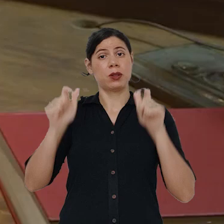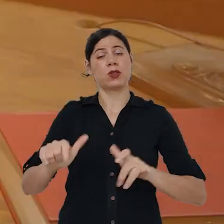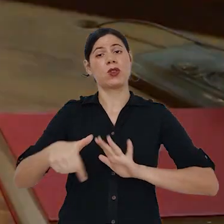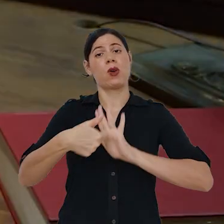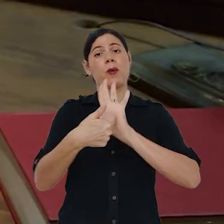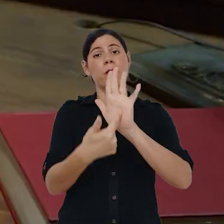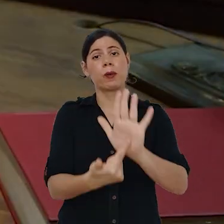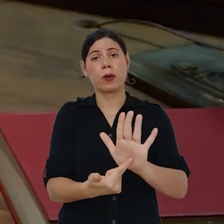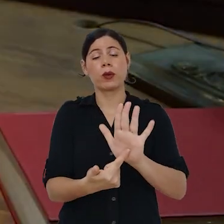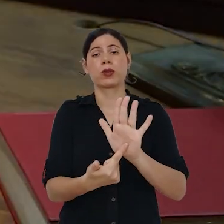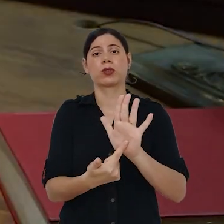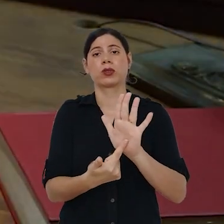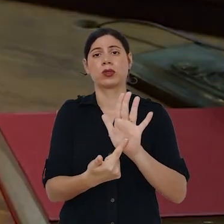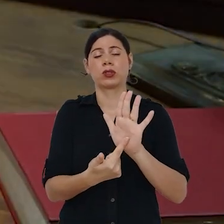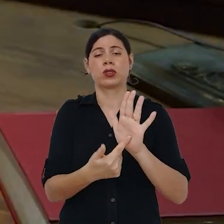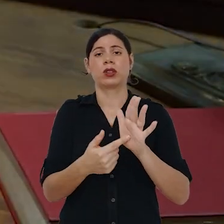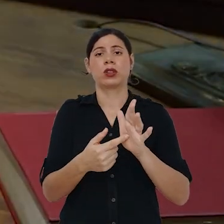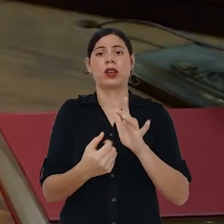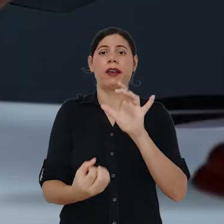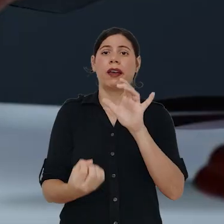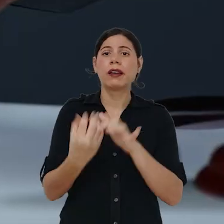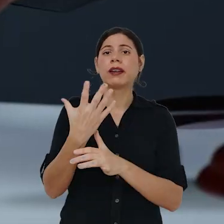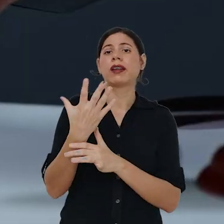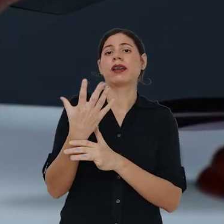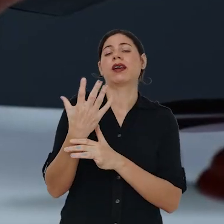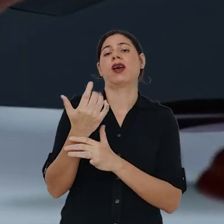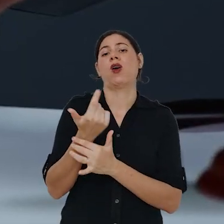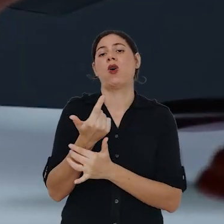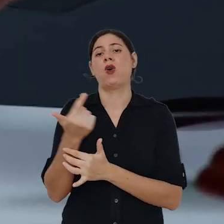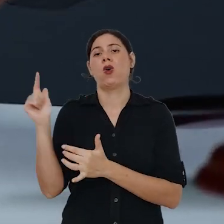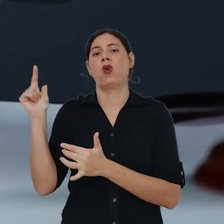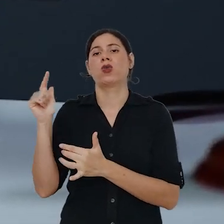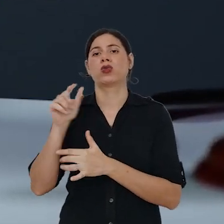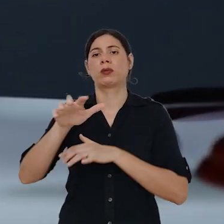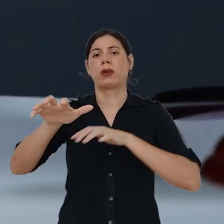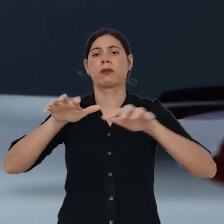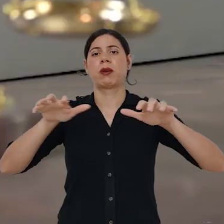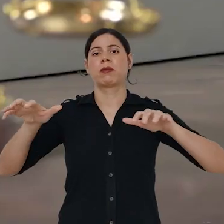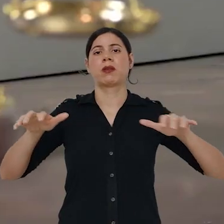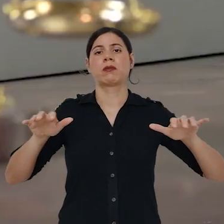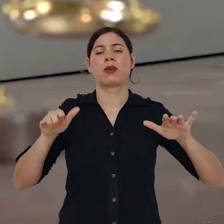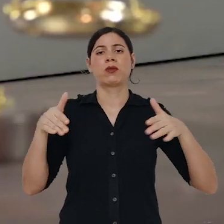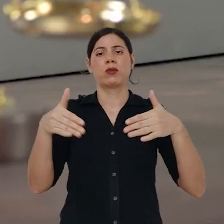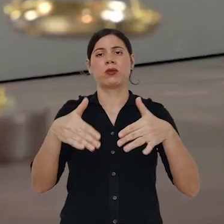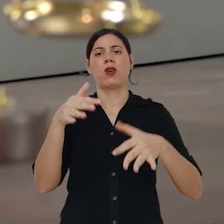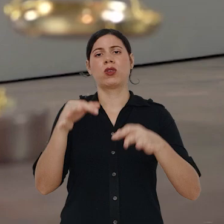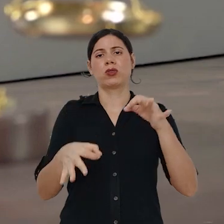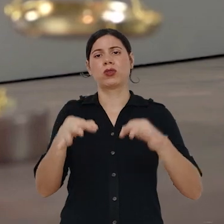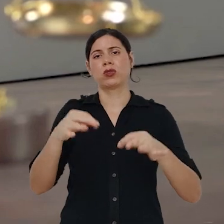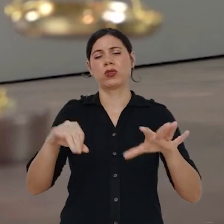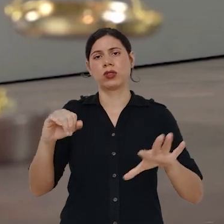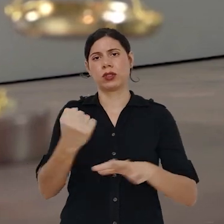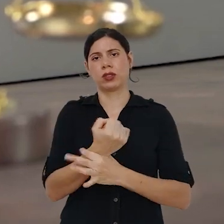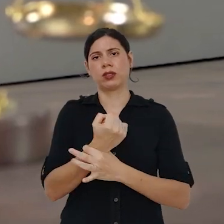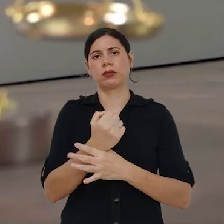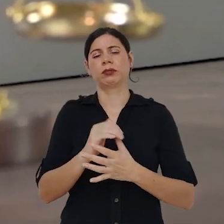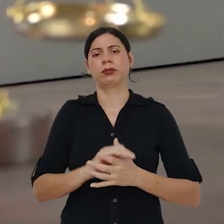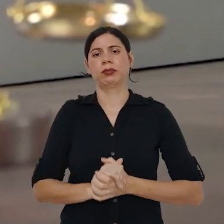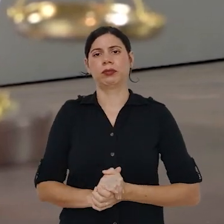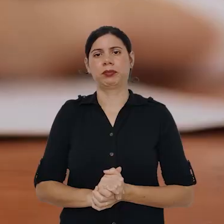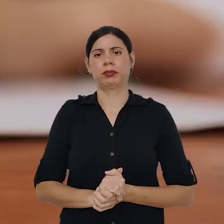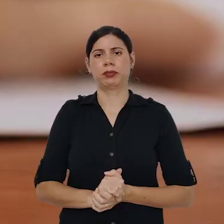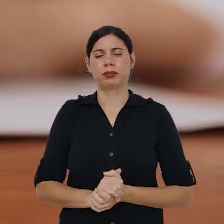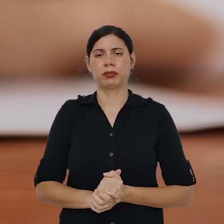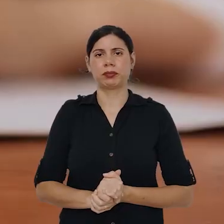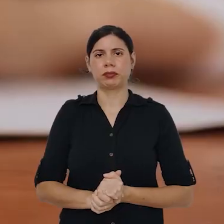números, a criação eventual de outras unidades judiciárias para atender também a essa especialização do juiz das